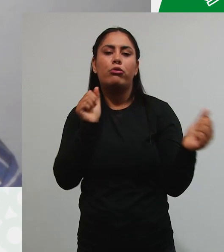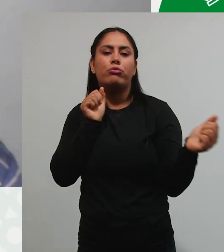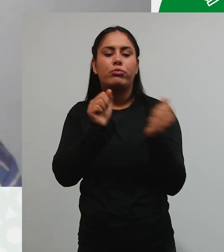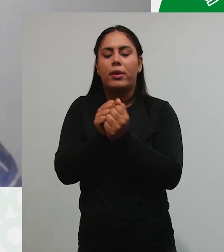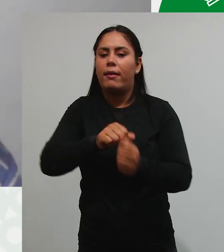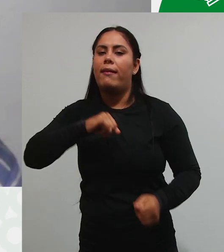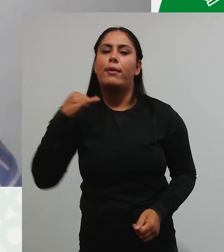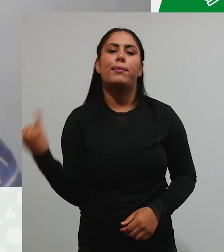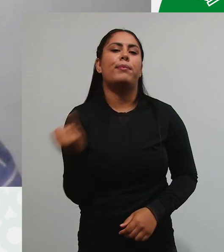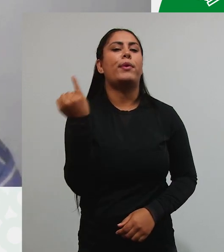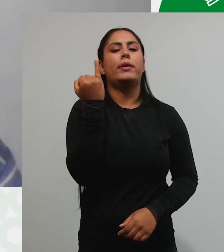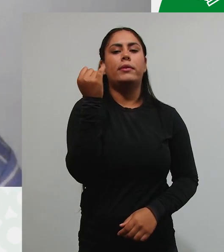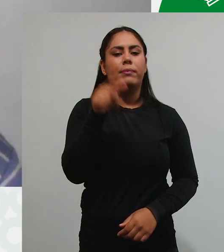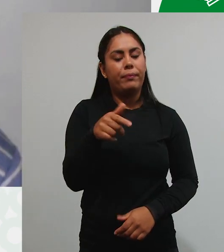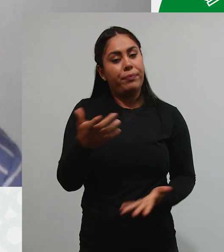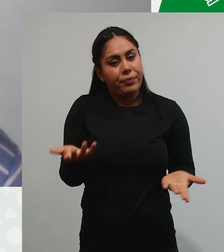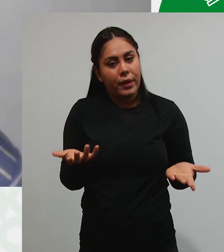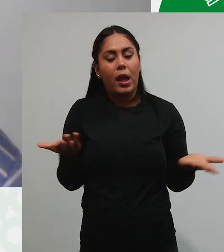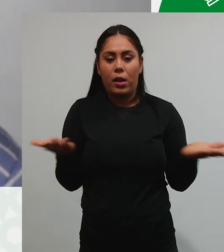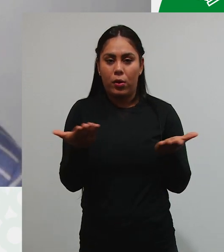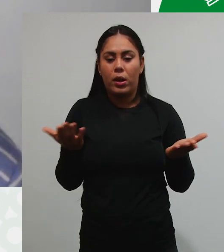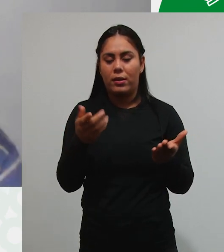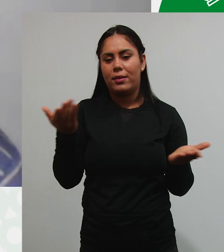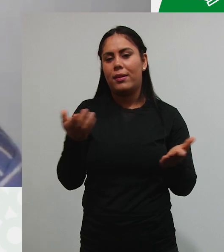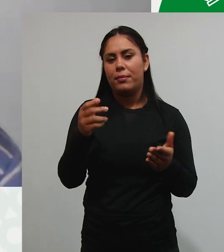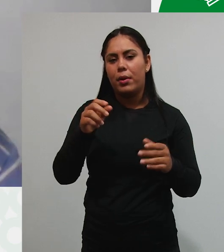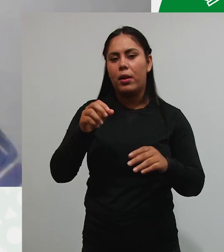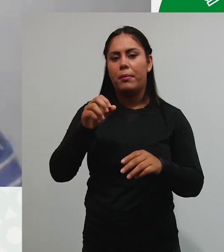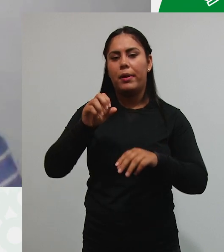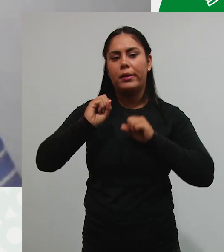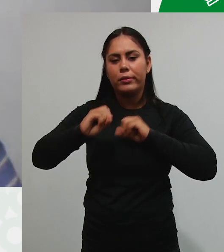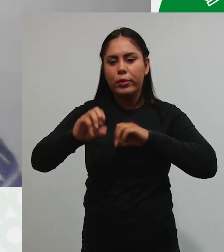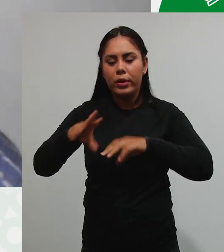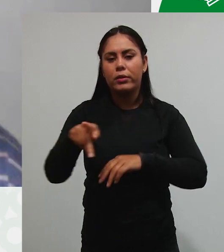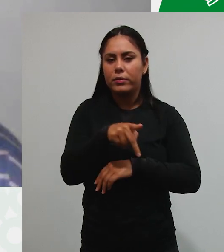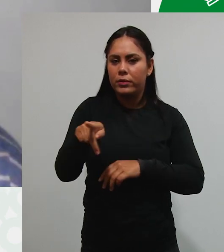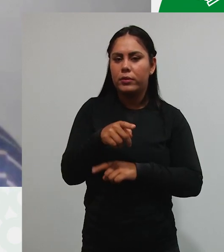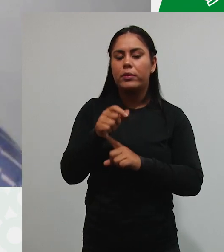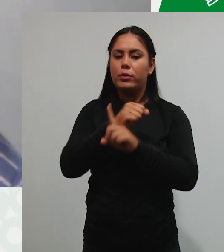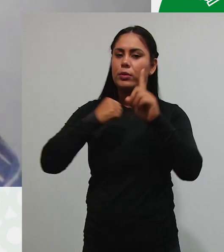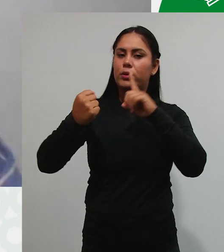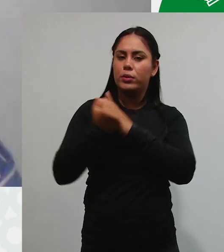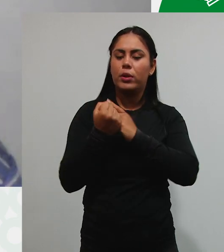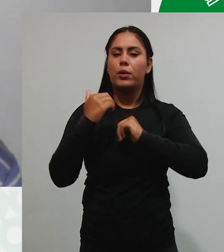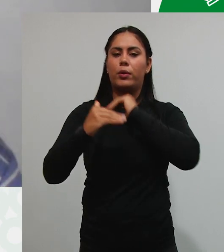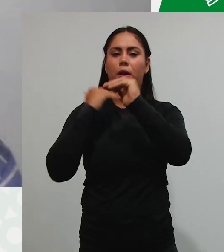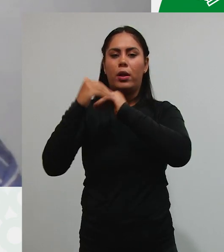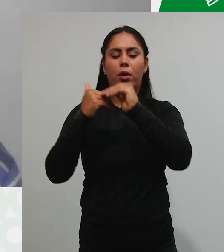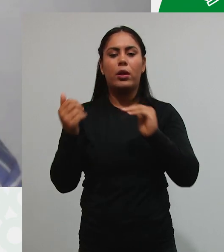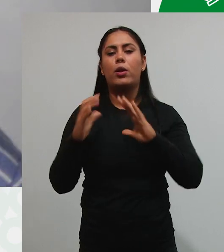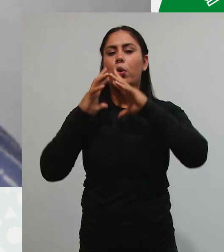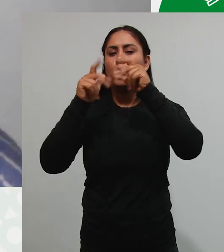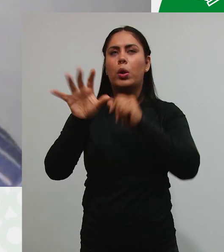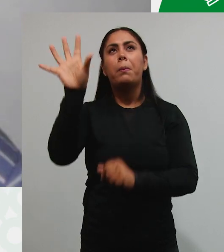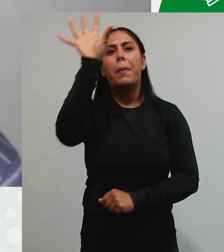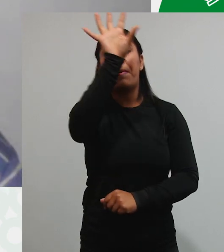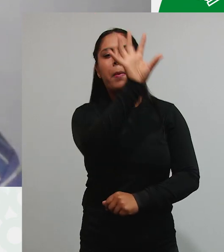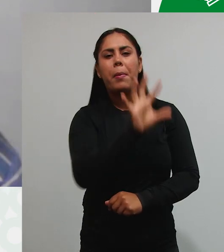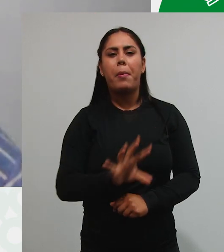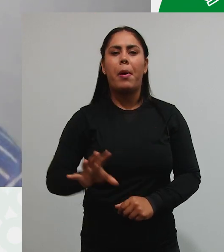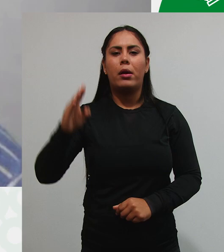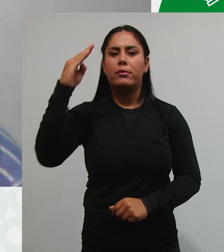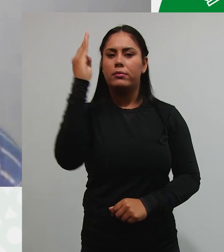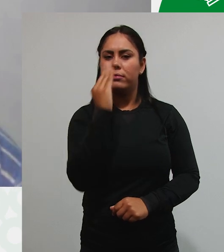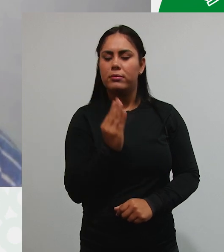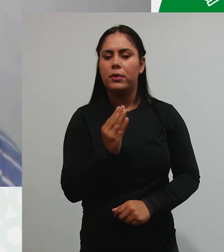desenvolver com eles. E isso é fundamental. E para a formação de educadores sociais, a gente continua com um trabalho que está sendo desenvolvido em todo o